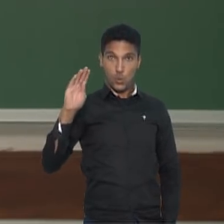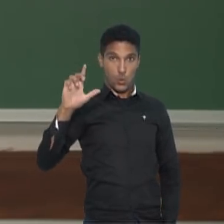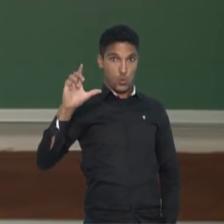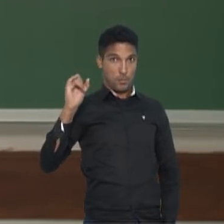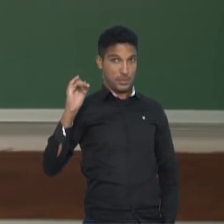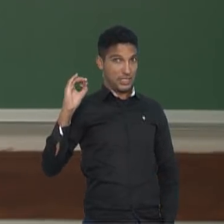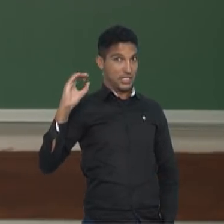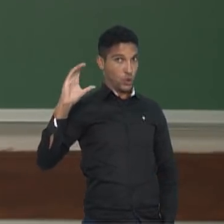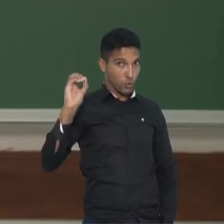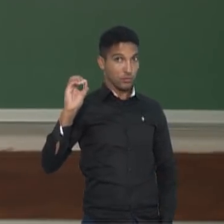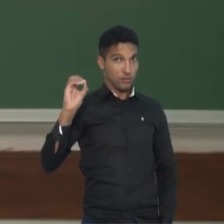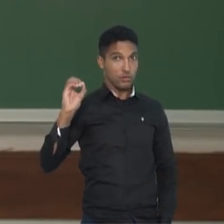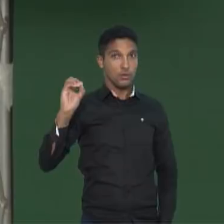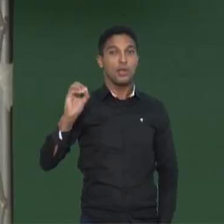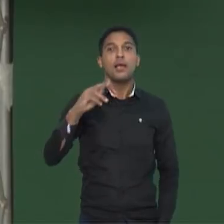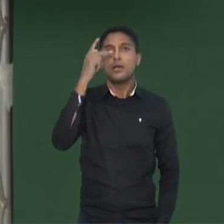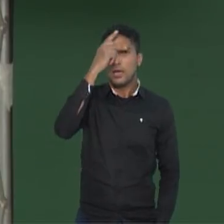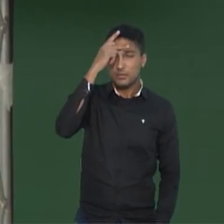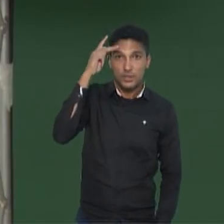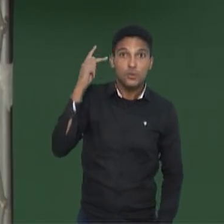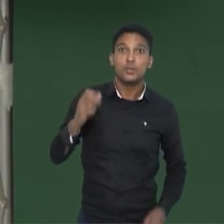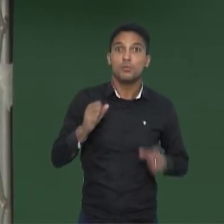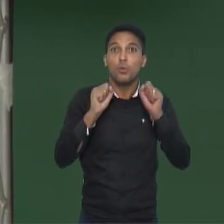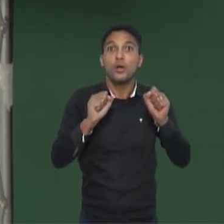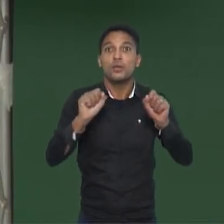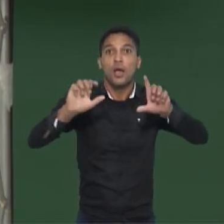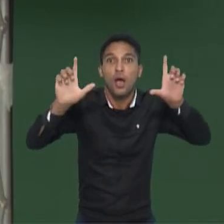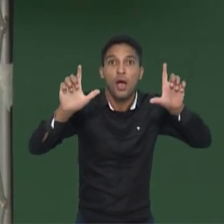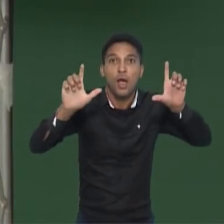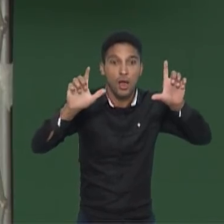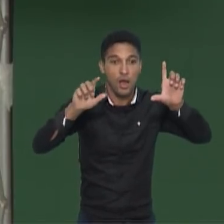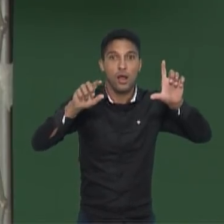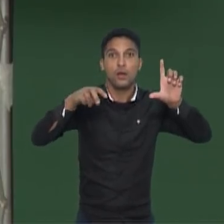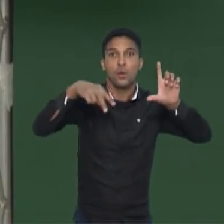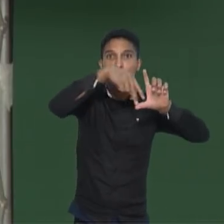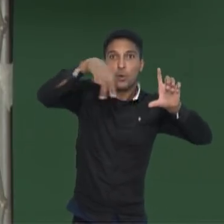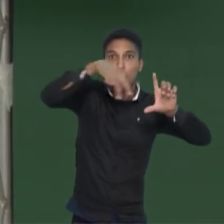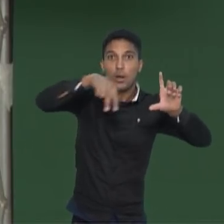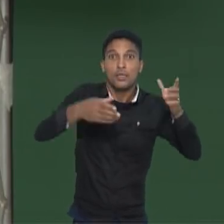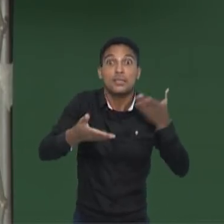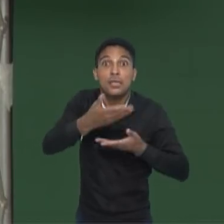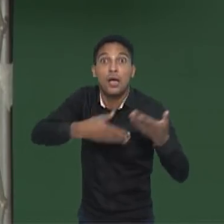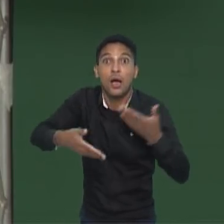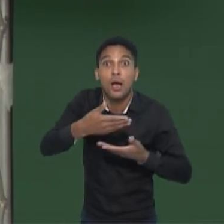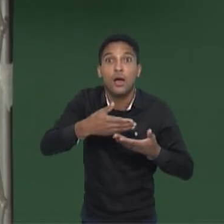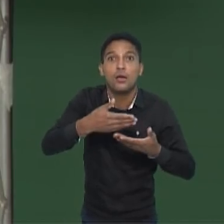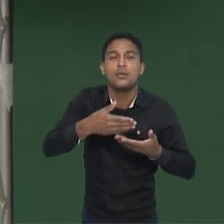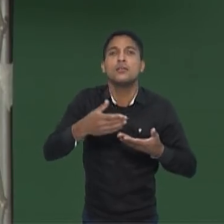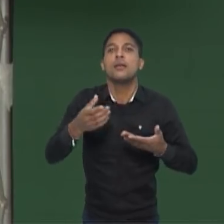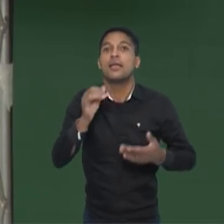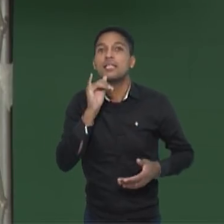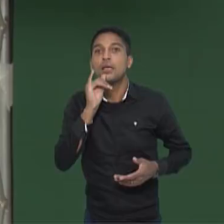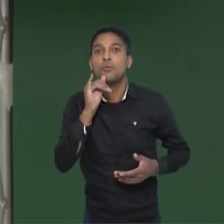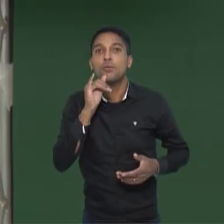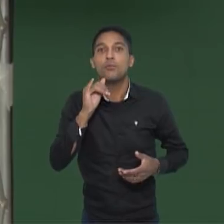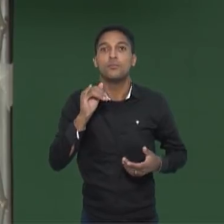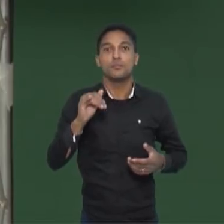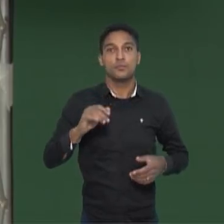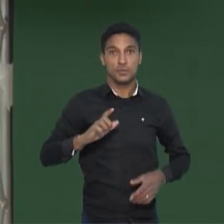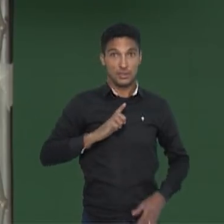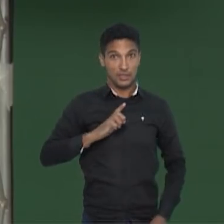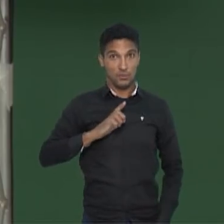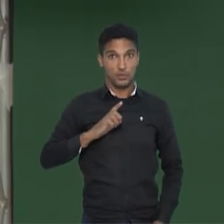de forma muito ampliada. Então, tem jogos que os jogadores podem construir de